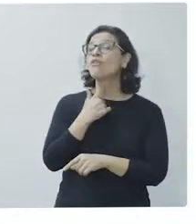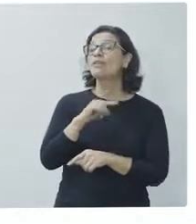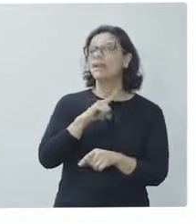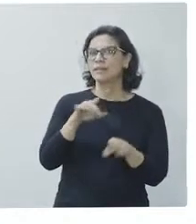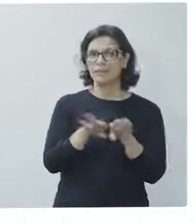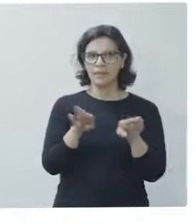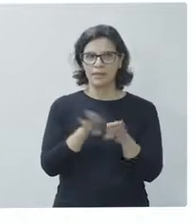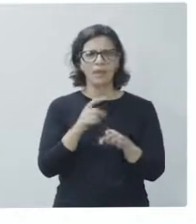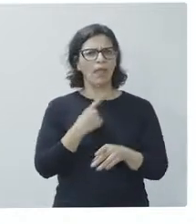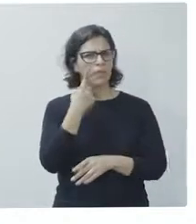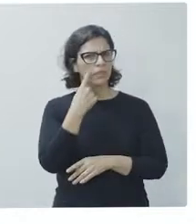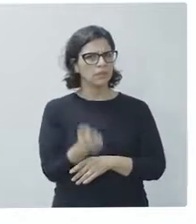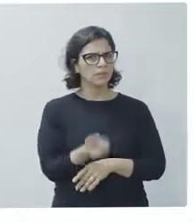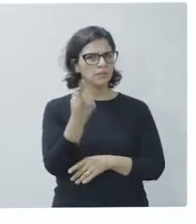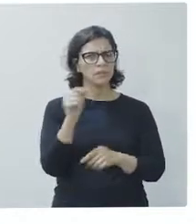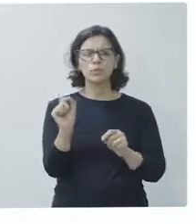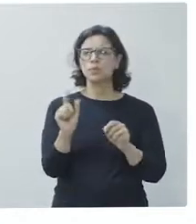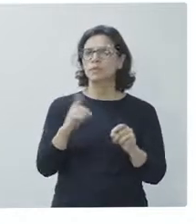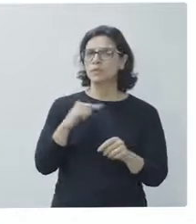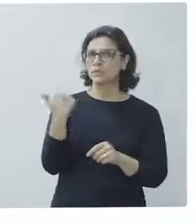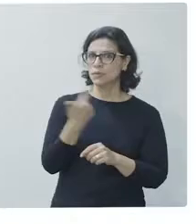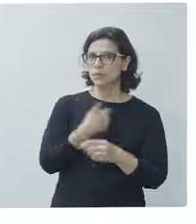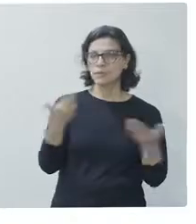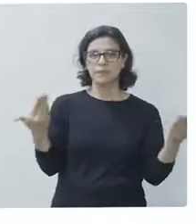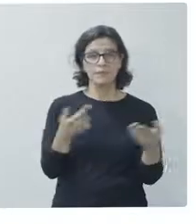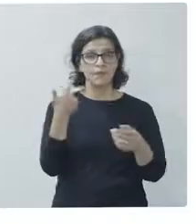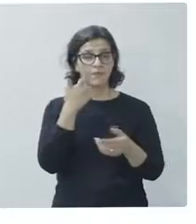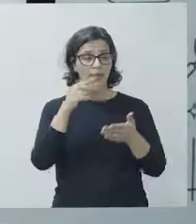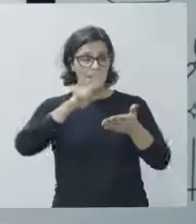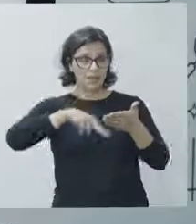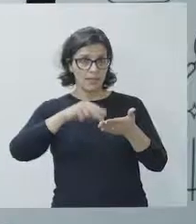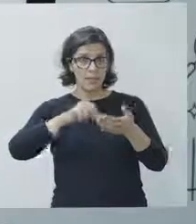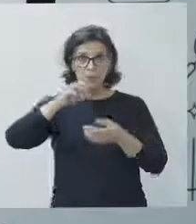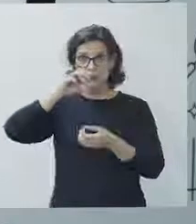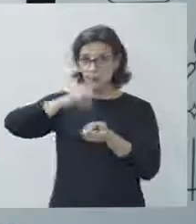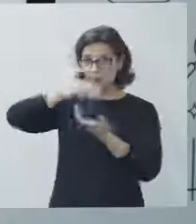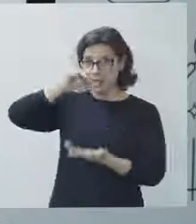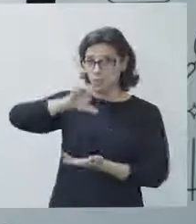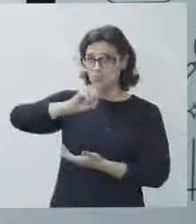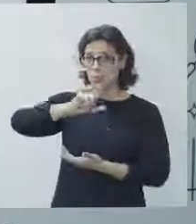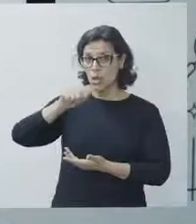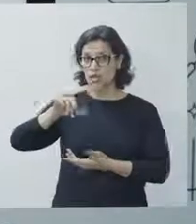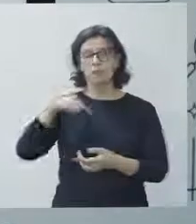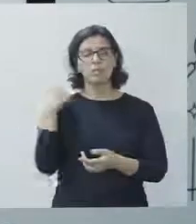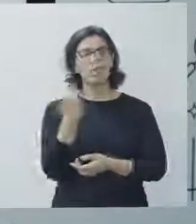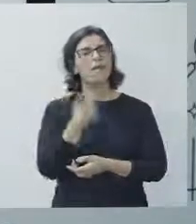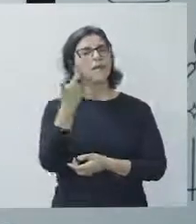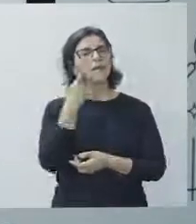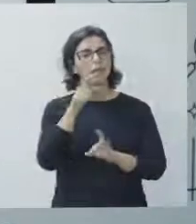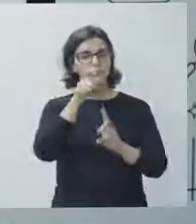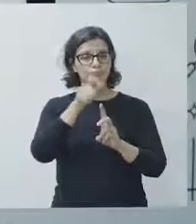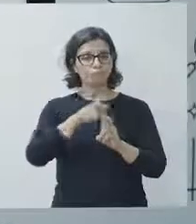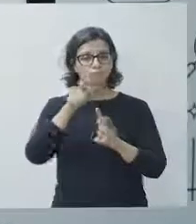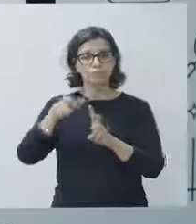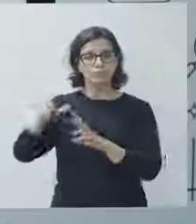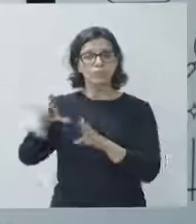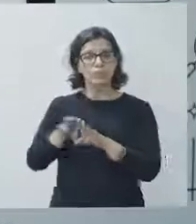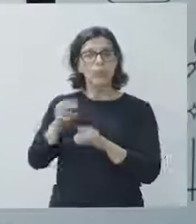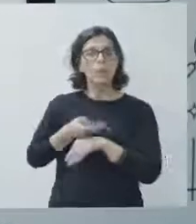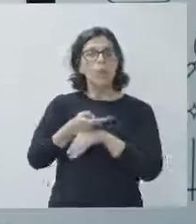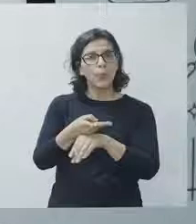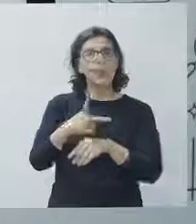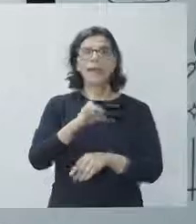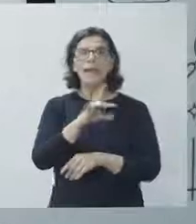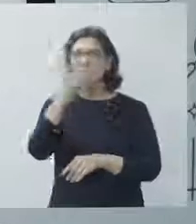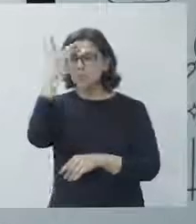É interessante, é muito interessante nessa obra O Mágico de Oz, por quê? Porque nós temos esses personagens que busca, cada